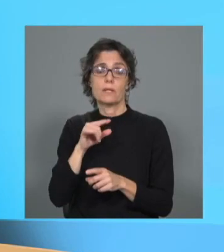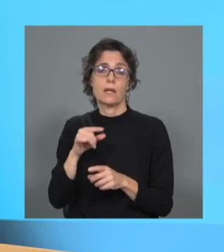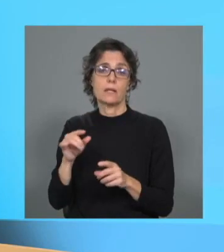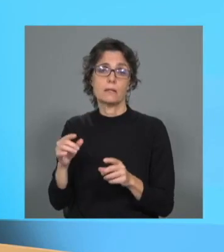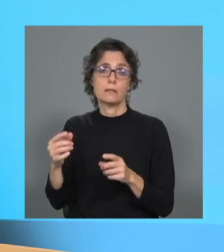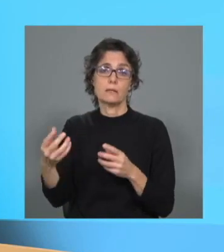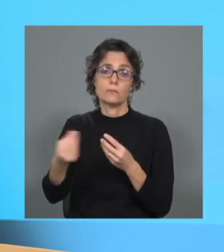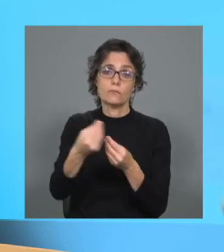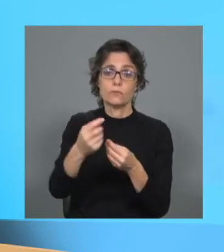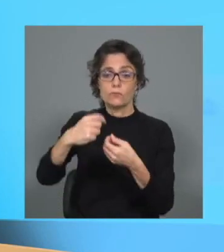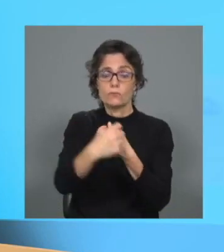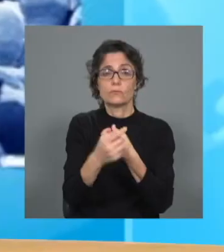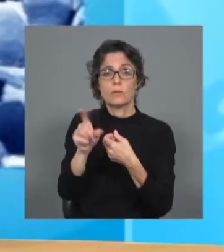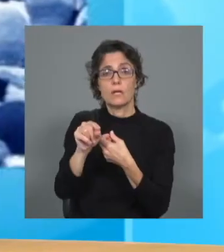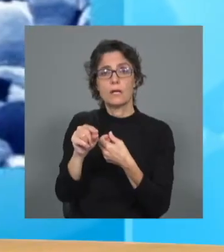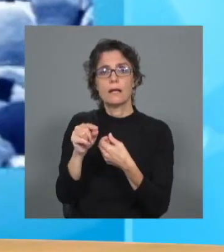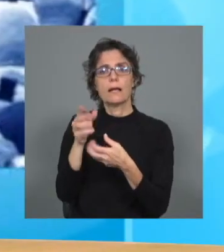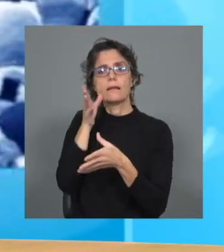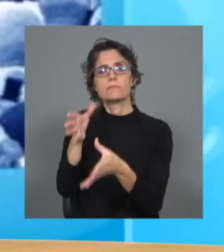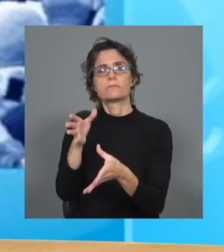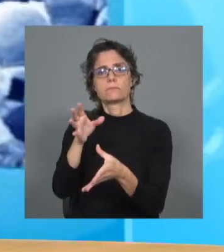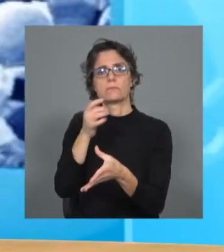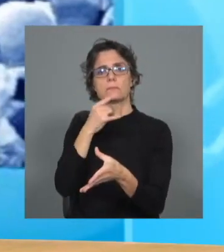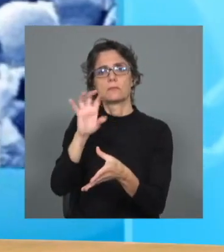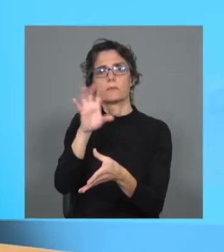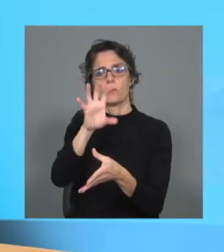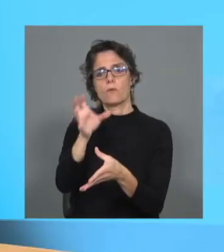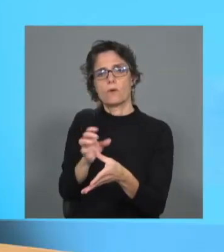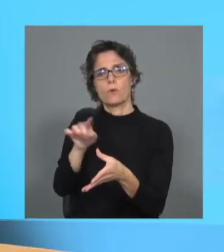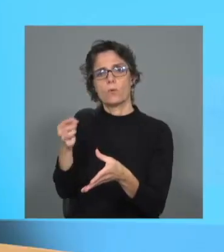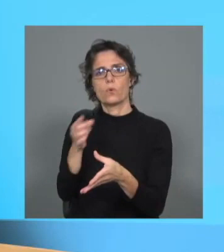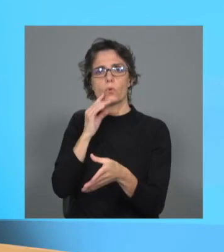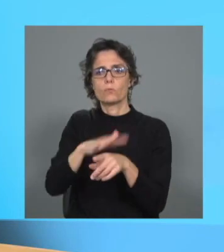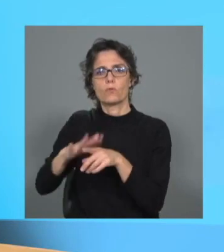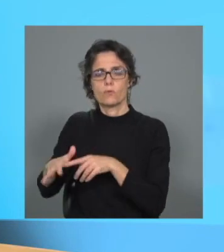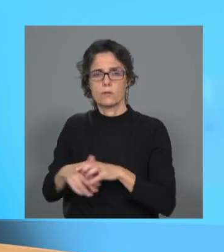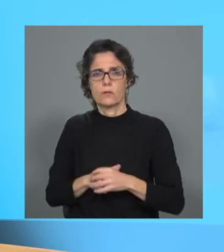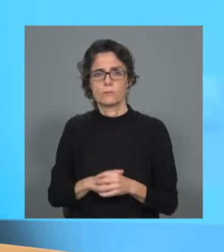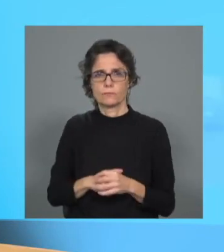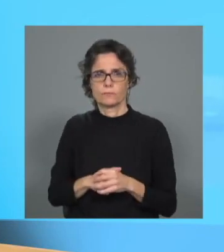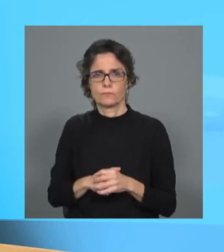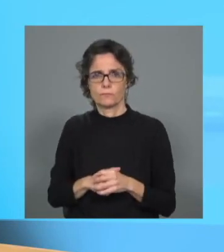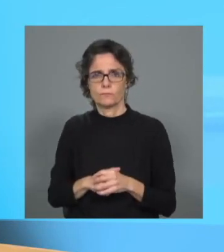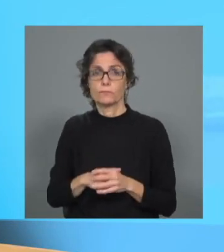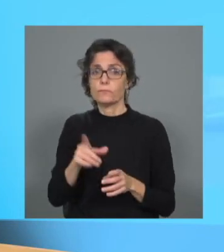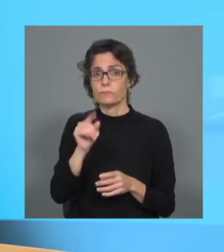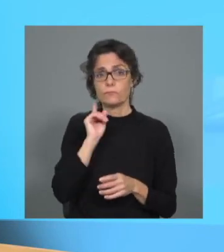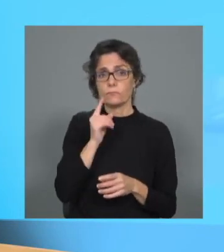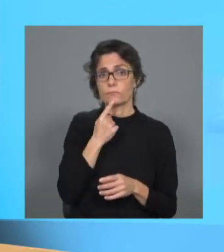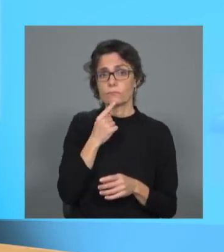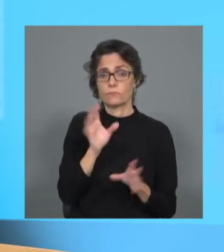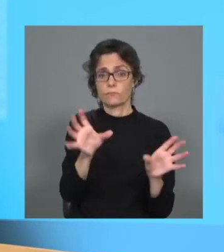a partir daí criar um foco de influência sobre os outros países. Importante também para esse foco de influência perceber como estas comunidades